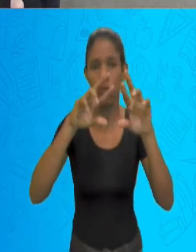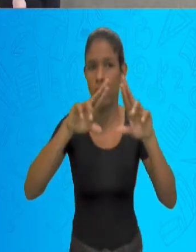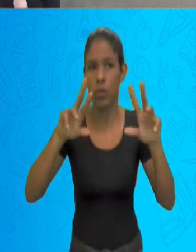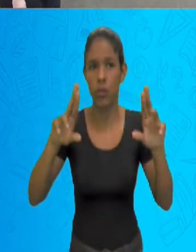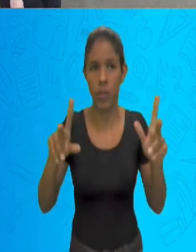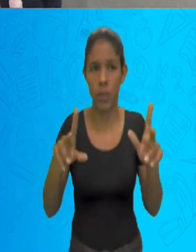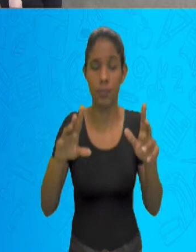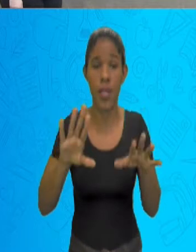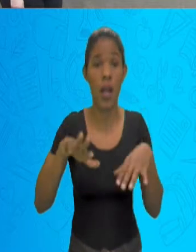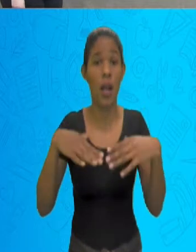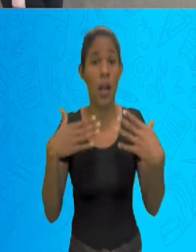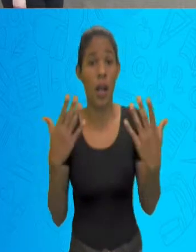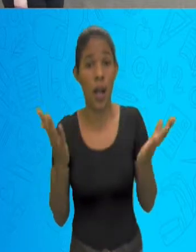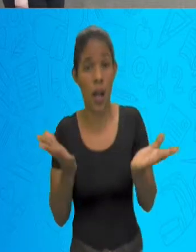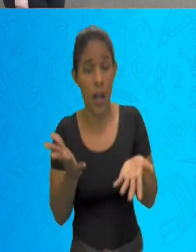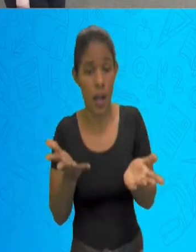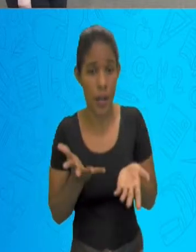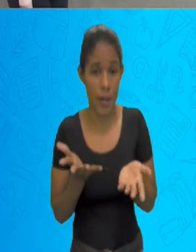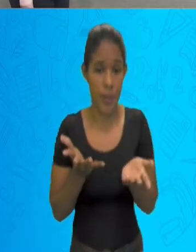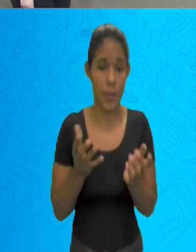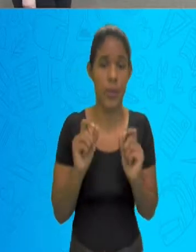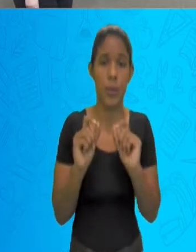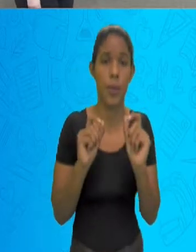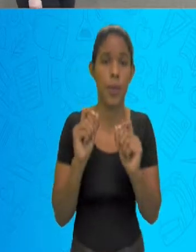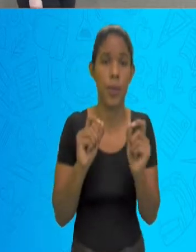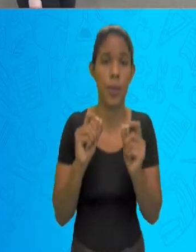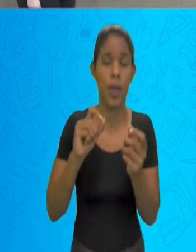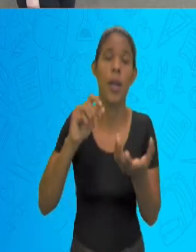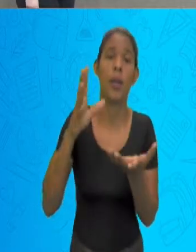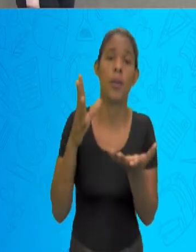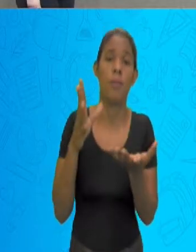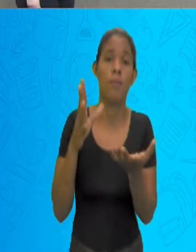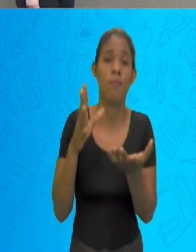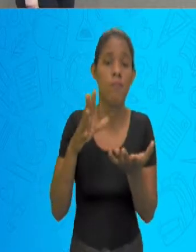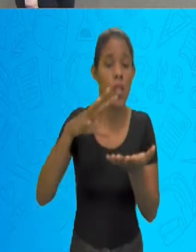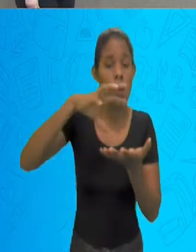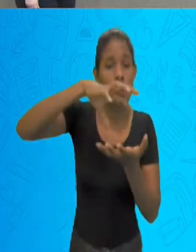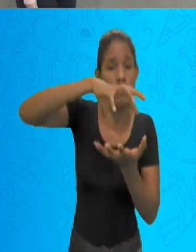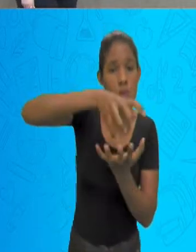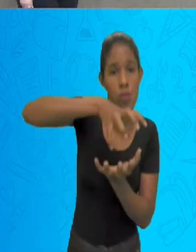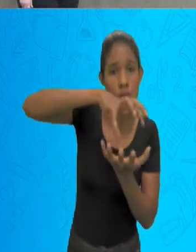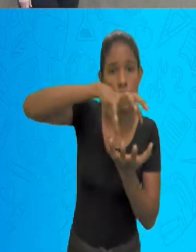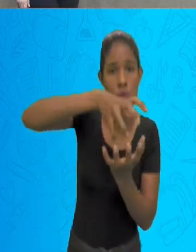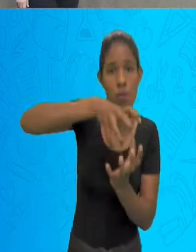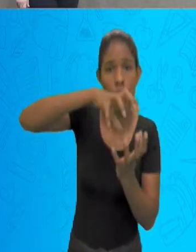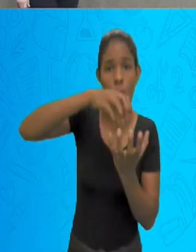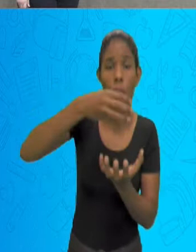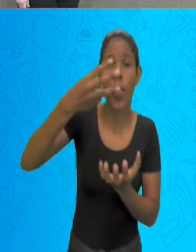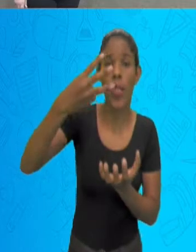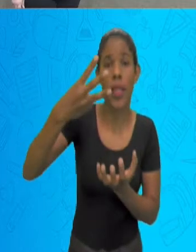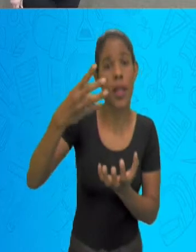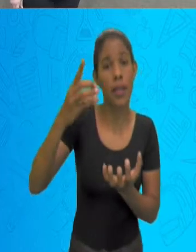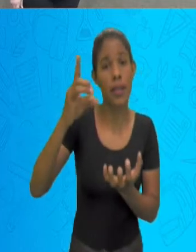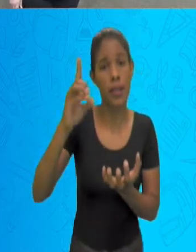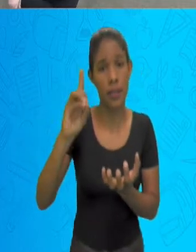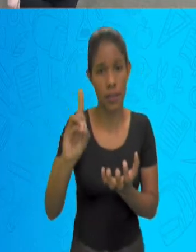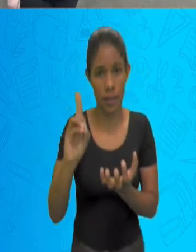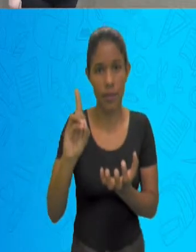Figuras não planas são sólidos geométricos, são tridimensionais e